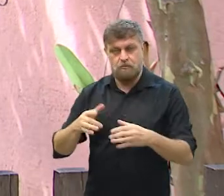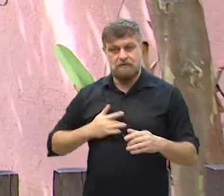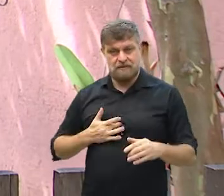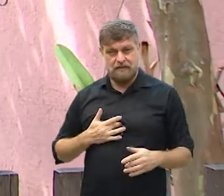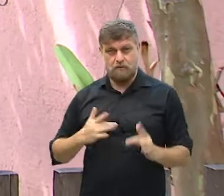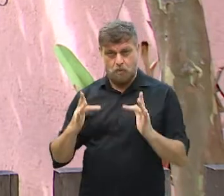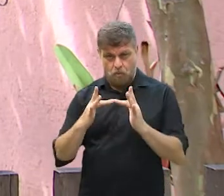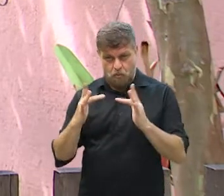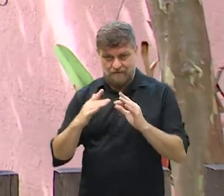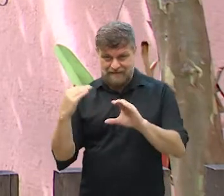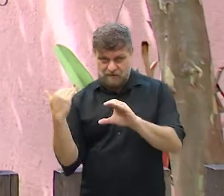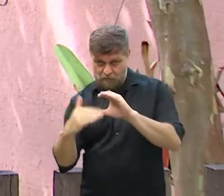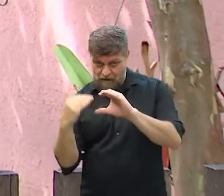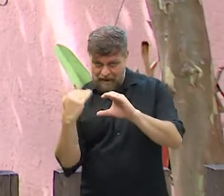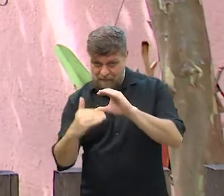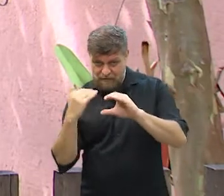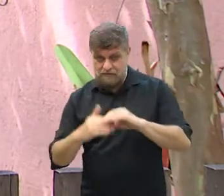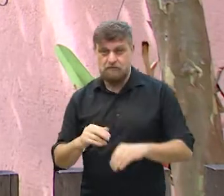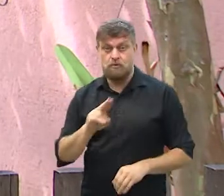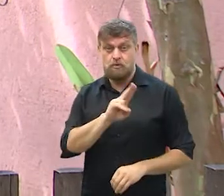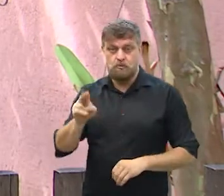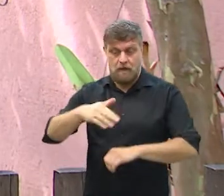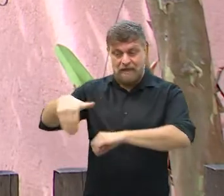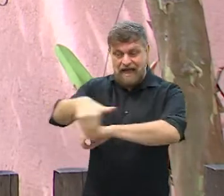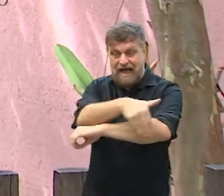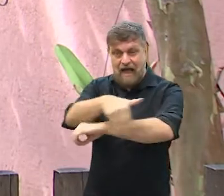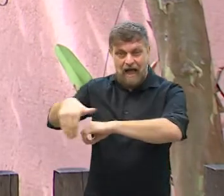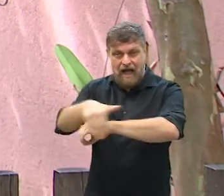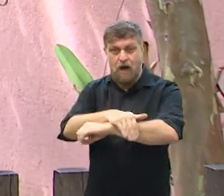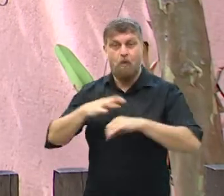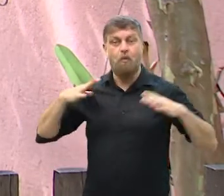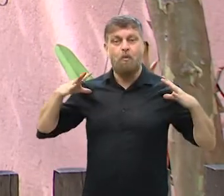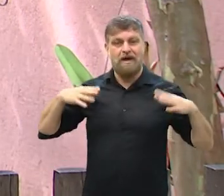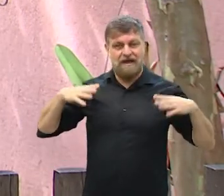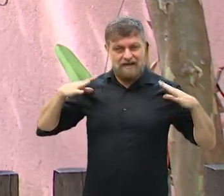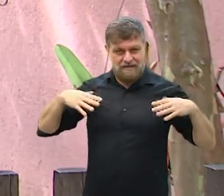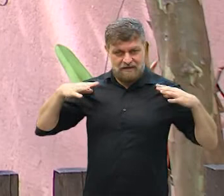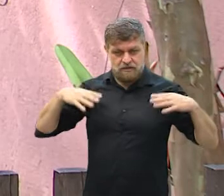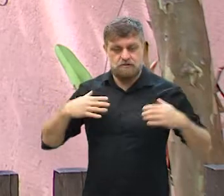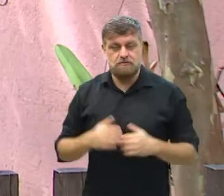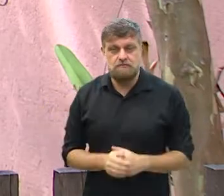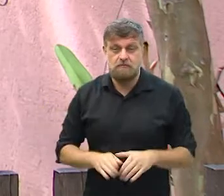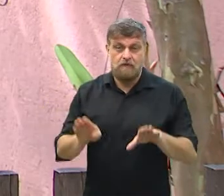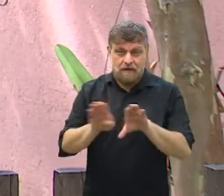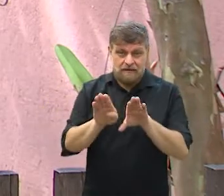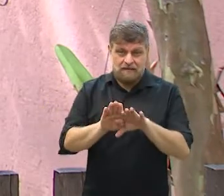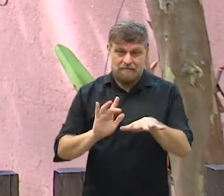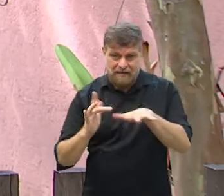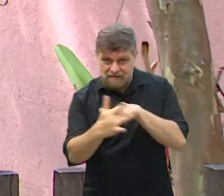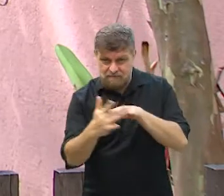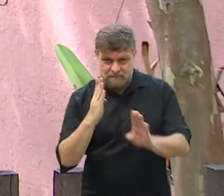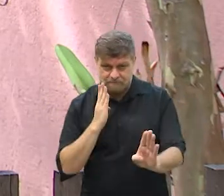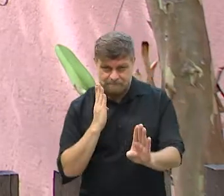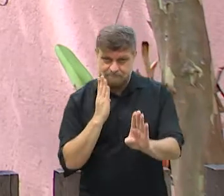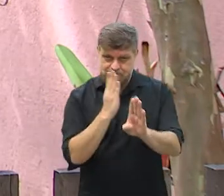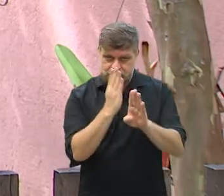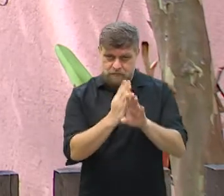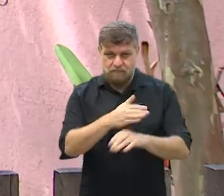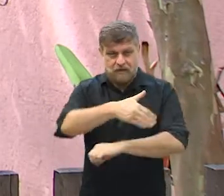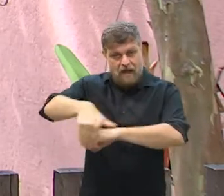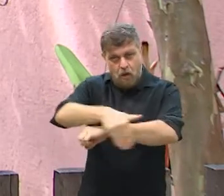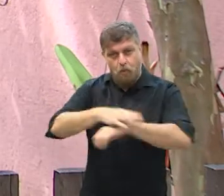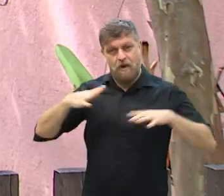contato é pelo e-mail contato@Anjos de rua.com.br ou você também pode encontrar gente nas redes sociais